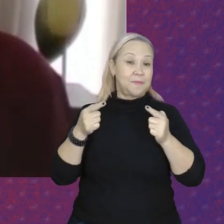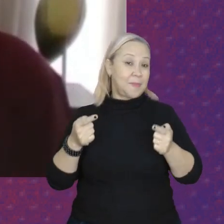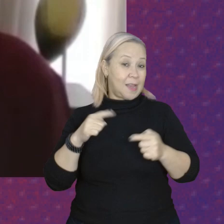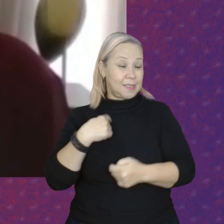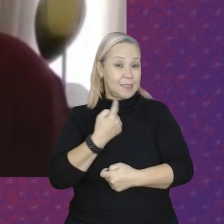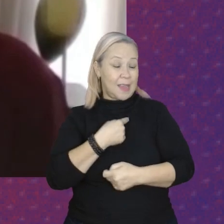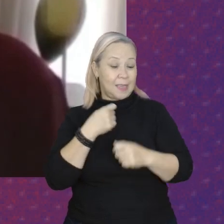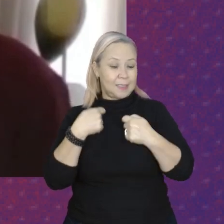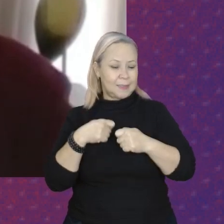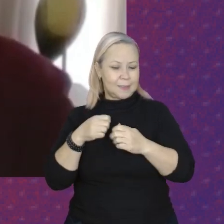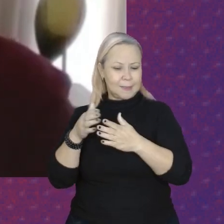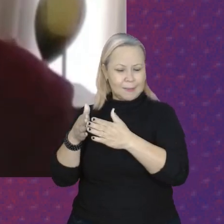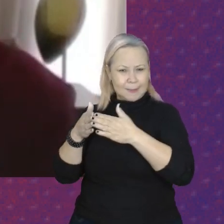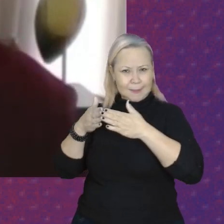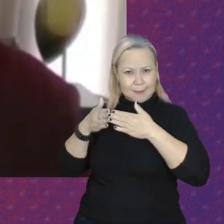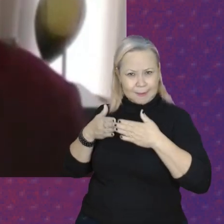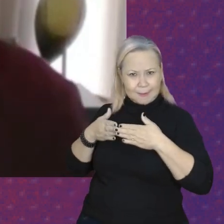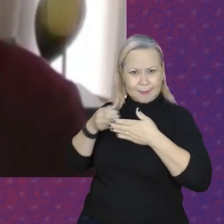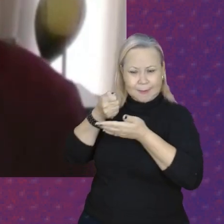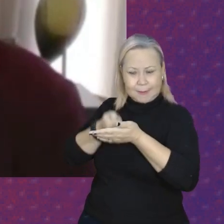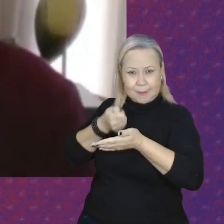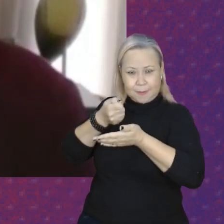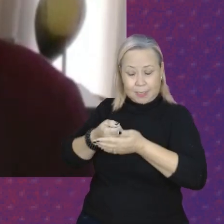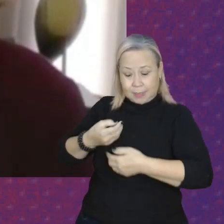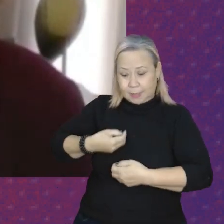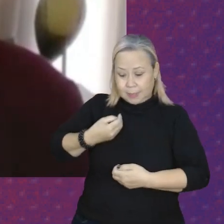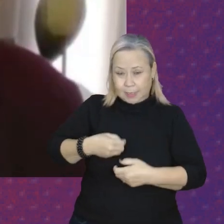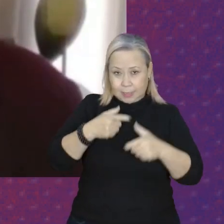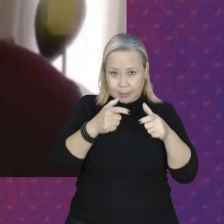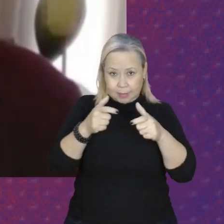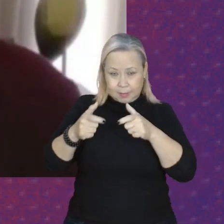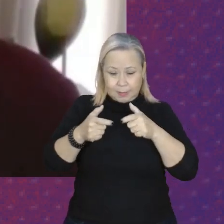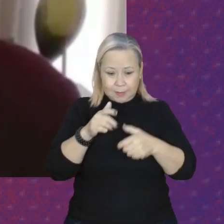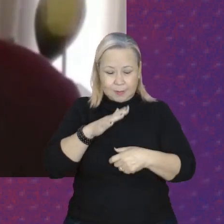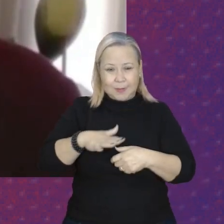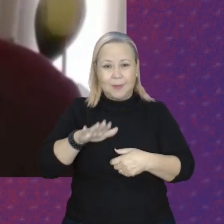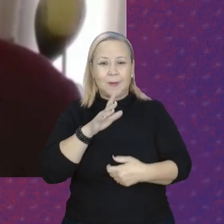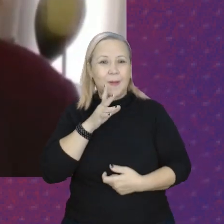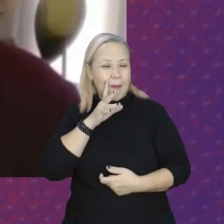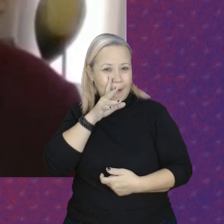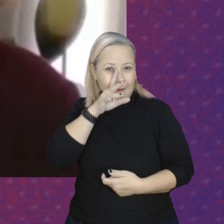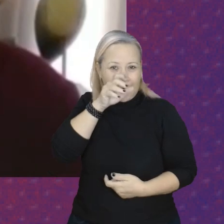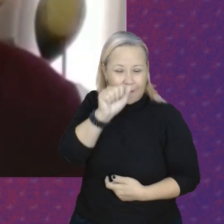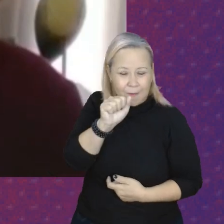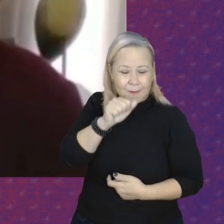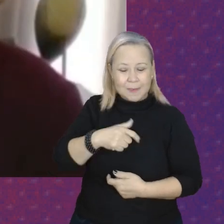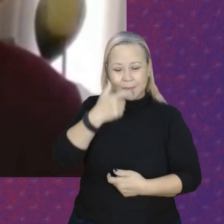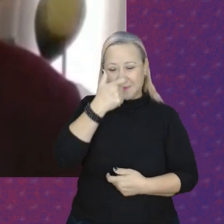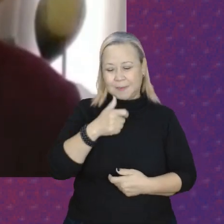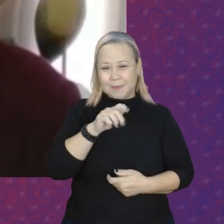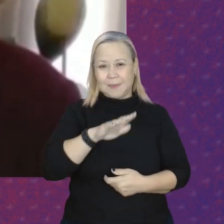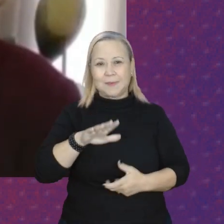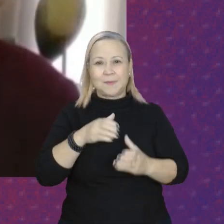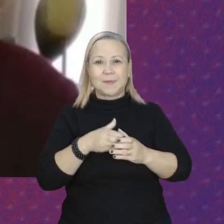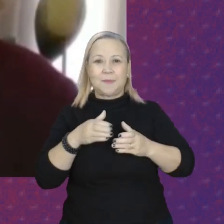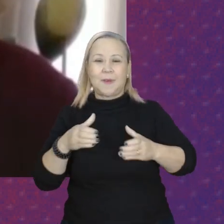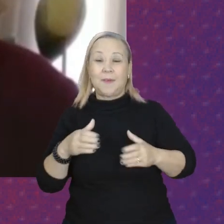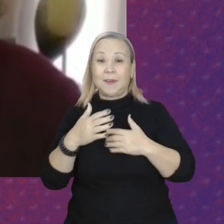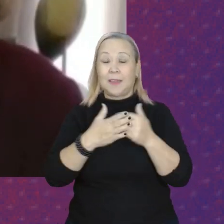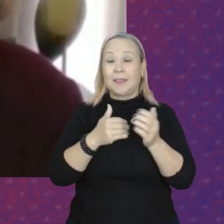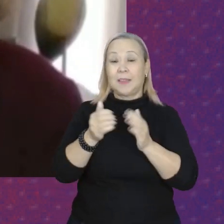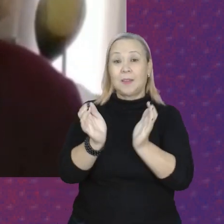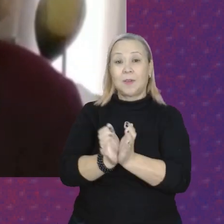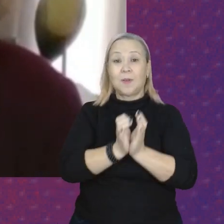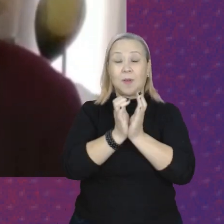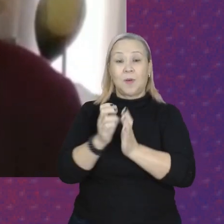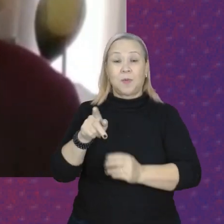gente reivindica estar presente nesse espaço com toda a nossa força, porque somos a maioria da categoria e porque